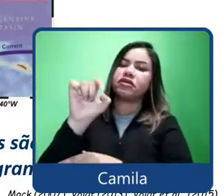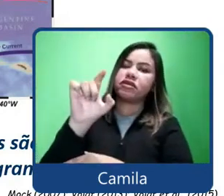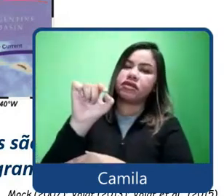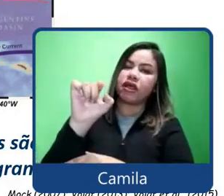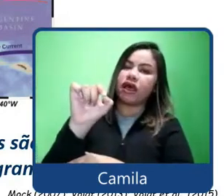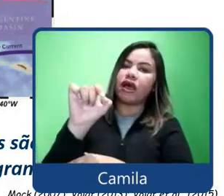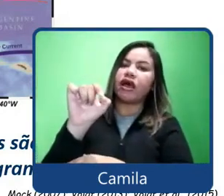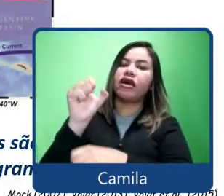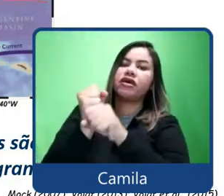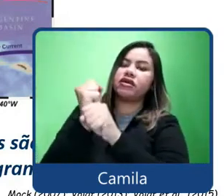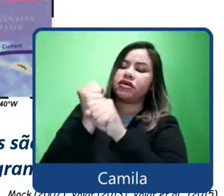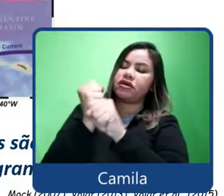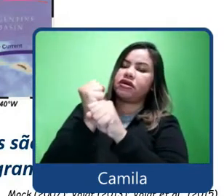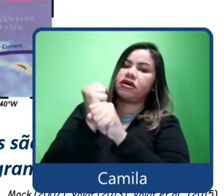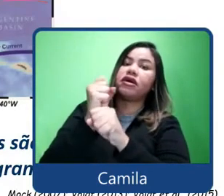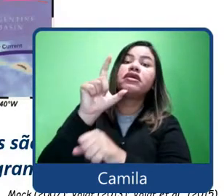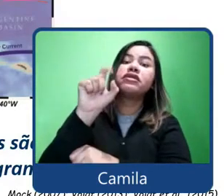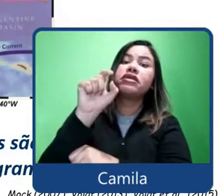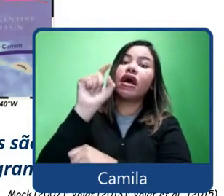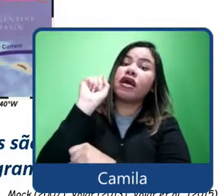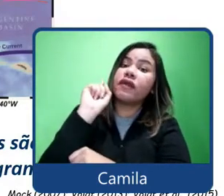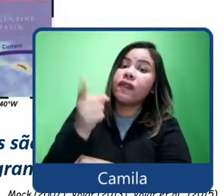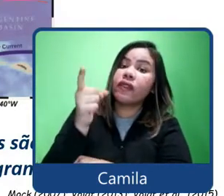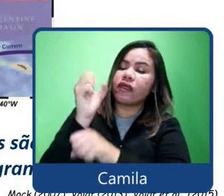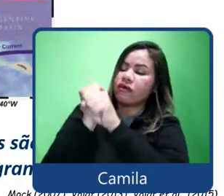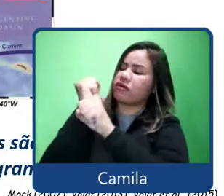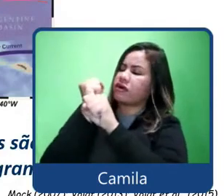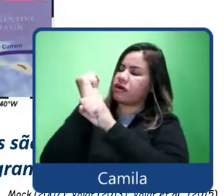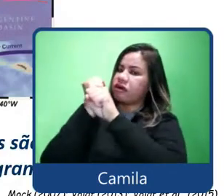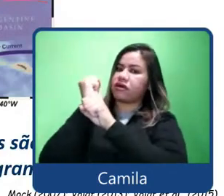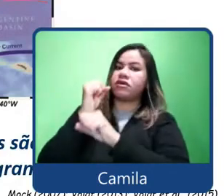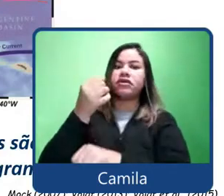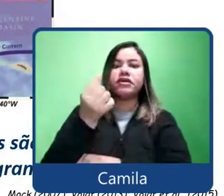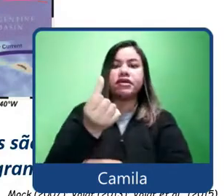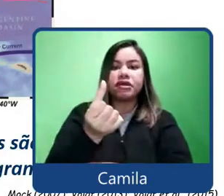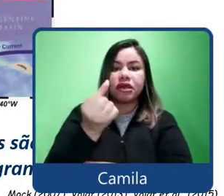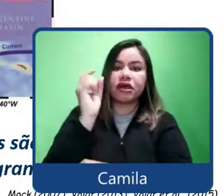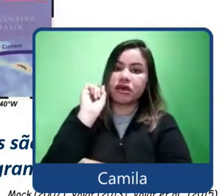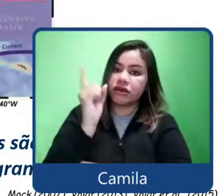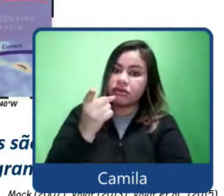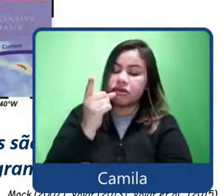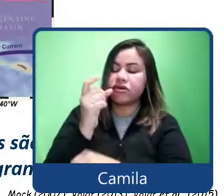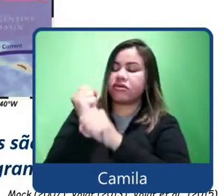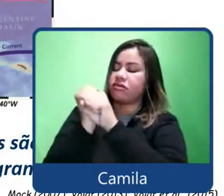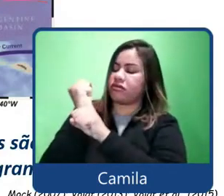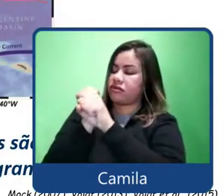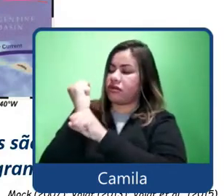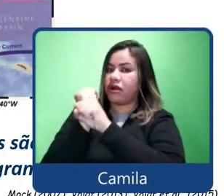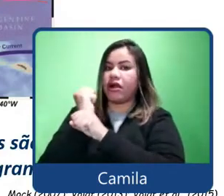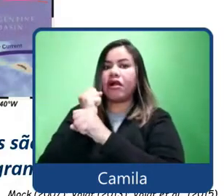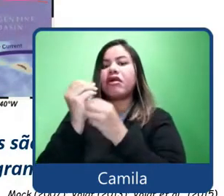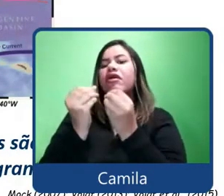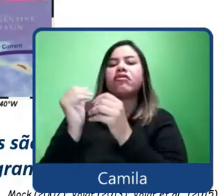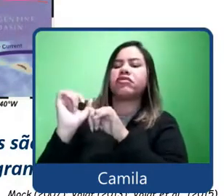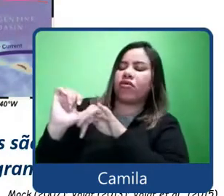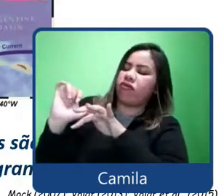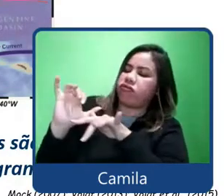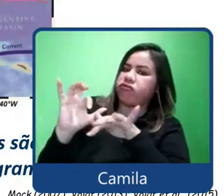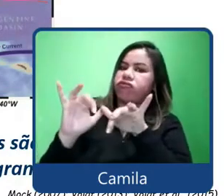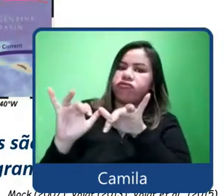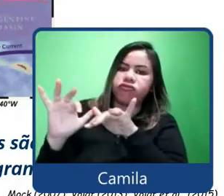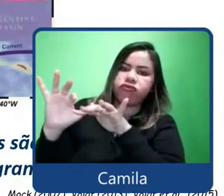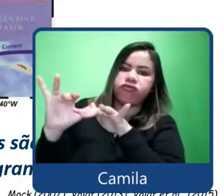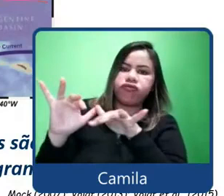presente, ocorreu uma marcante migração para o sul desta feição aqui. Nós rodamos um dos melhores modelos